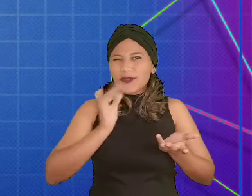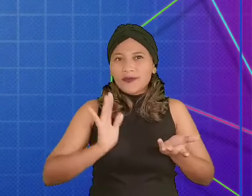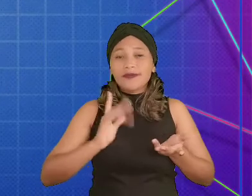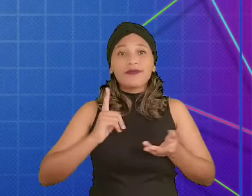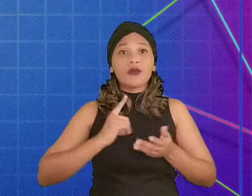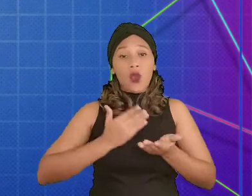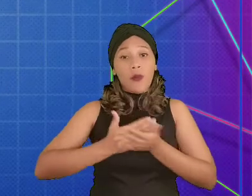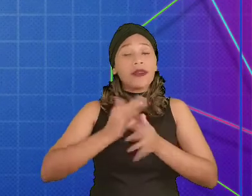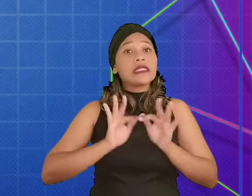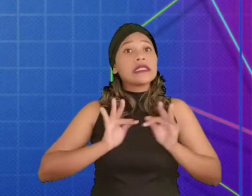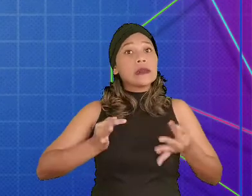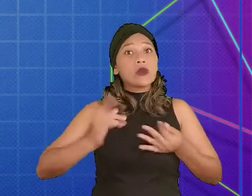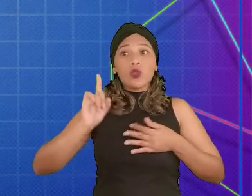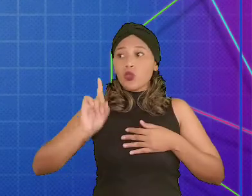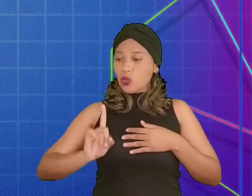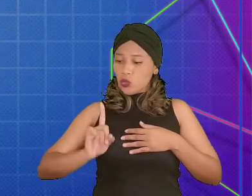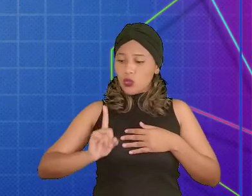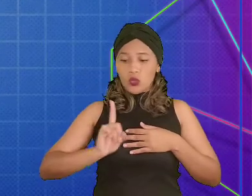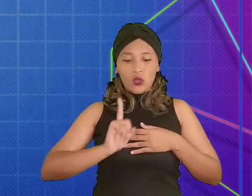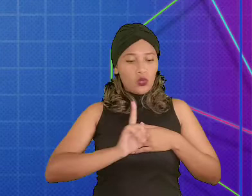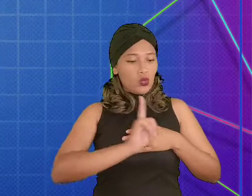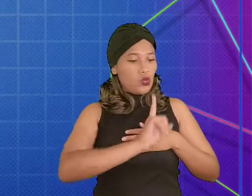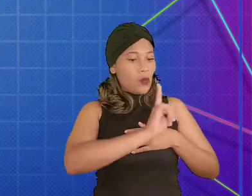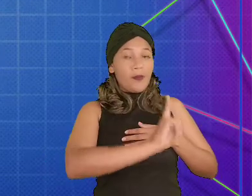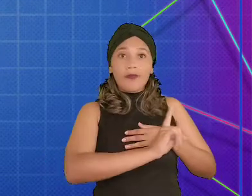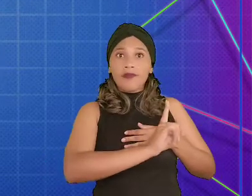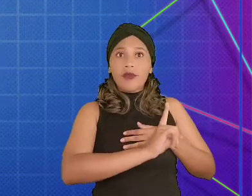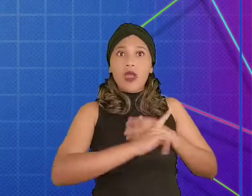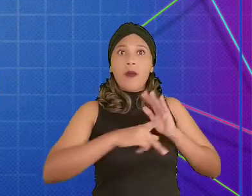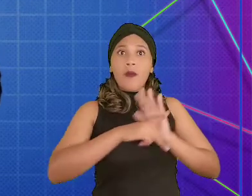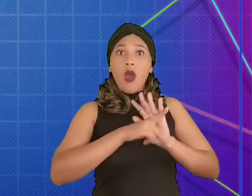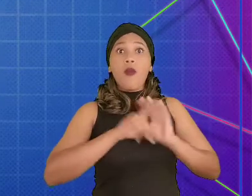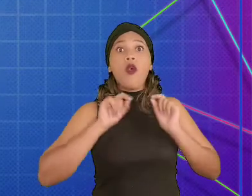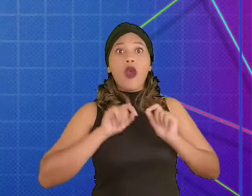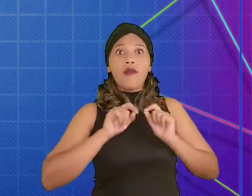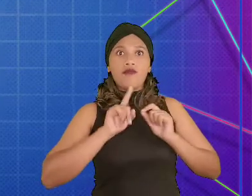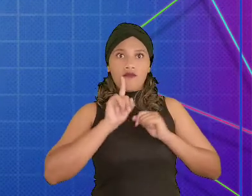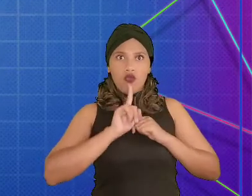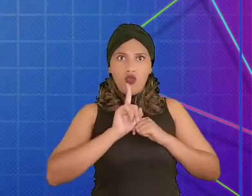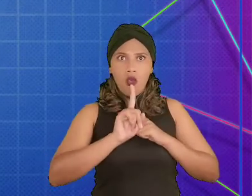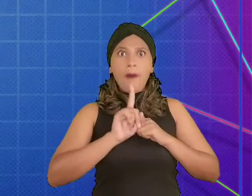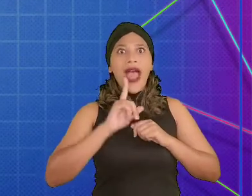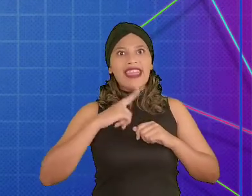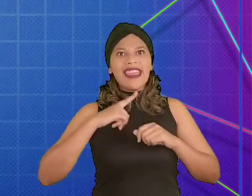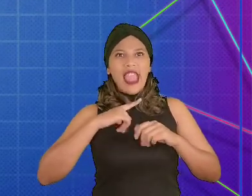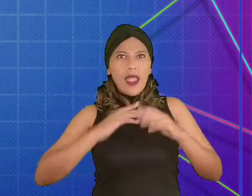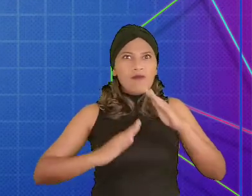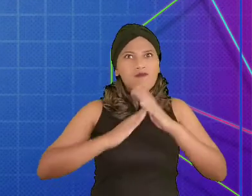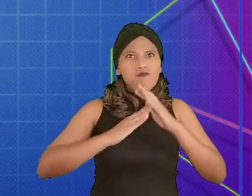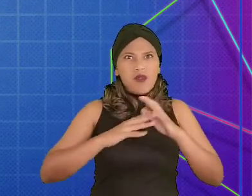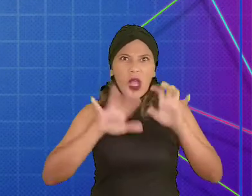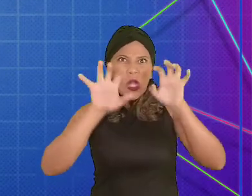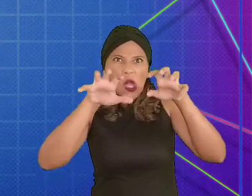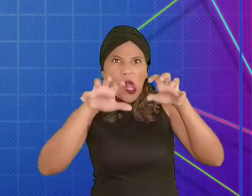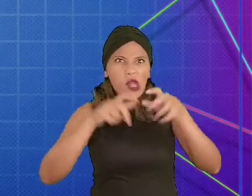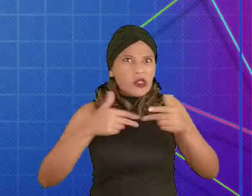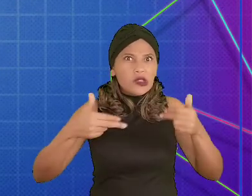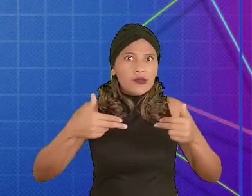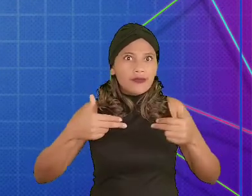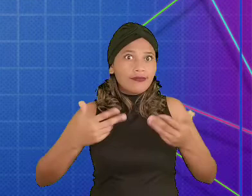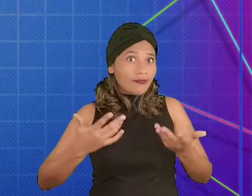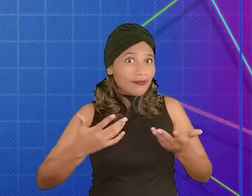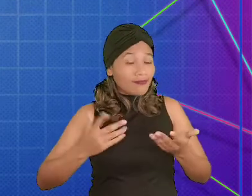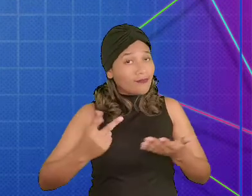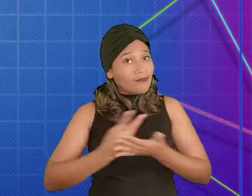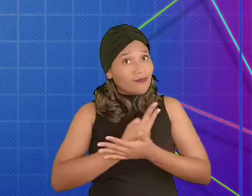O jogador começa em um lugar do espaço e tem que chegar até o final seguindo um caminho linear, mas cheio de obstáculos, ou monstros, zumbis e